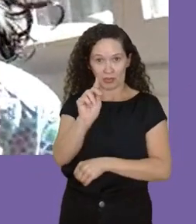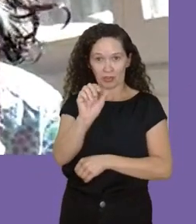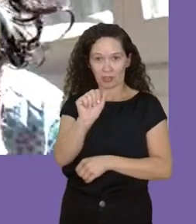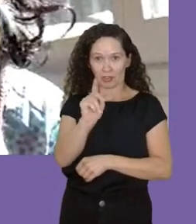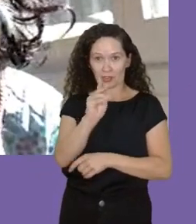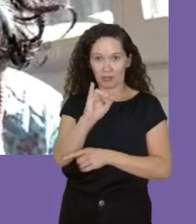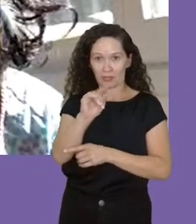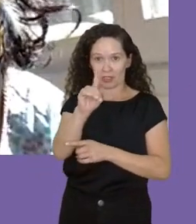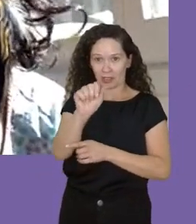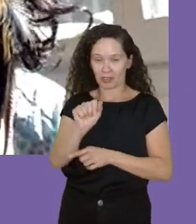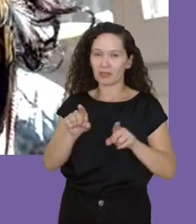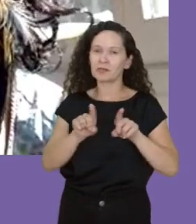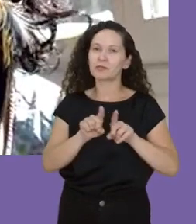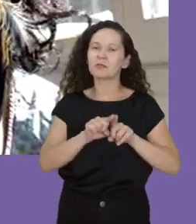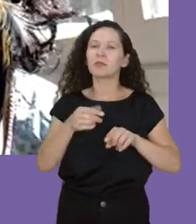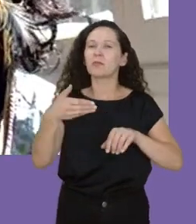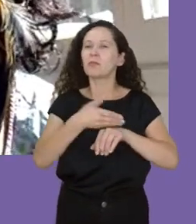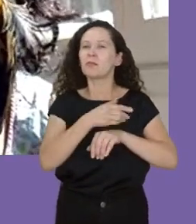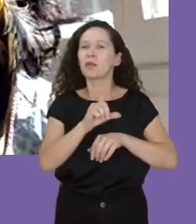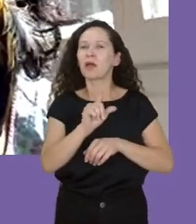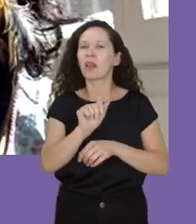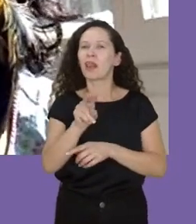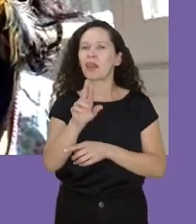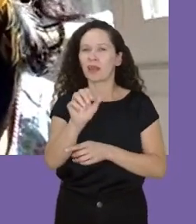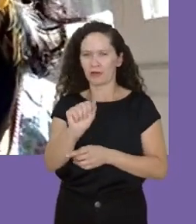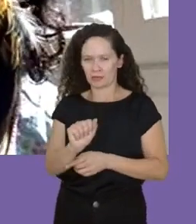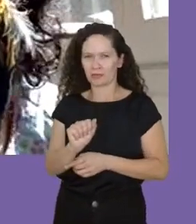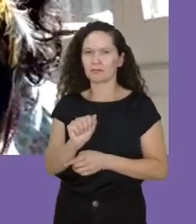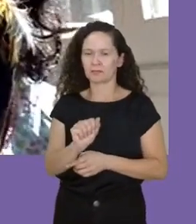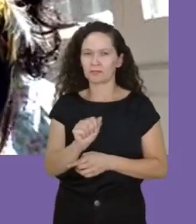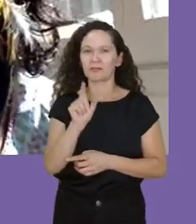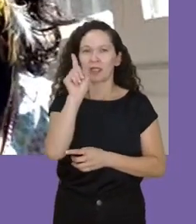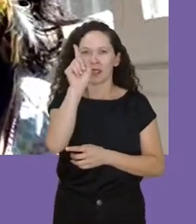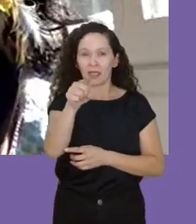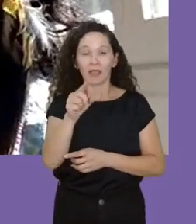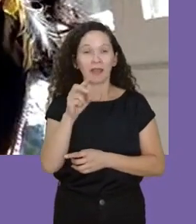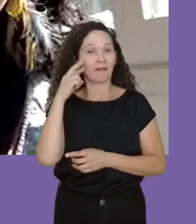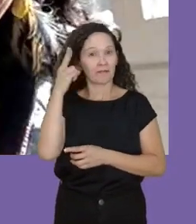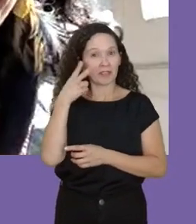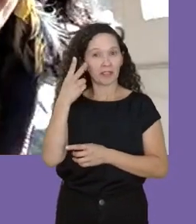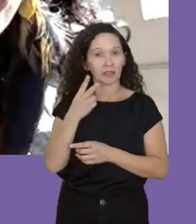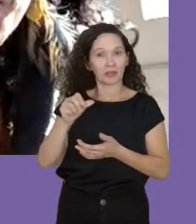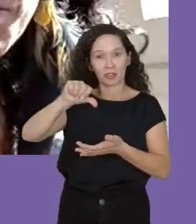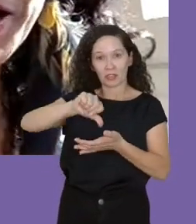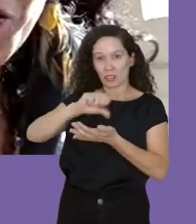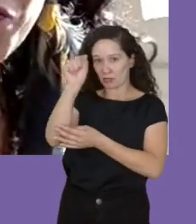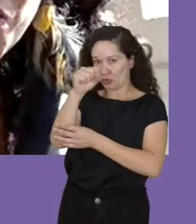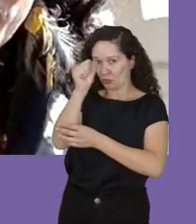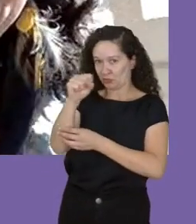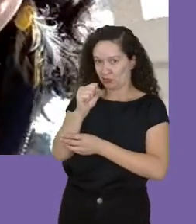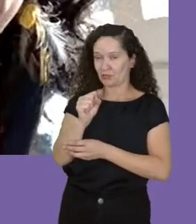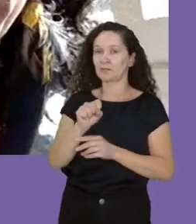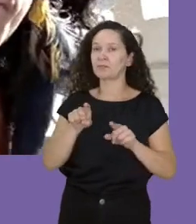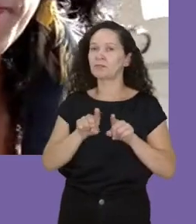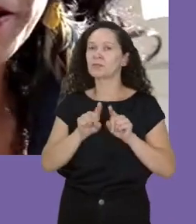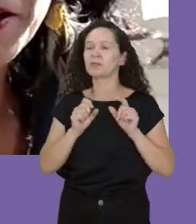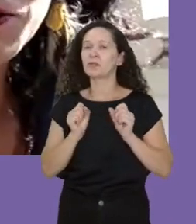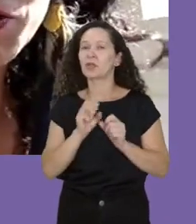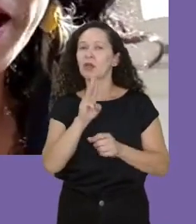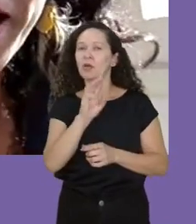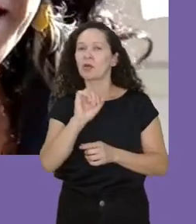também aqui com Laura Cito, que é vereadora de Porto Alegre, estamos também com